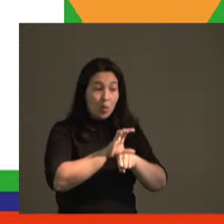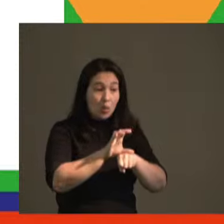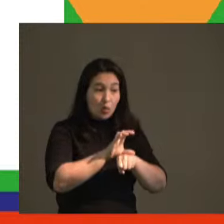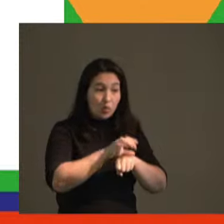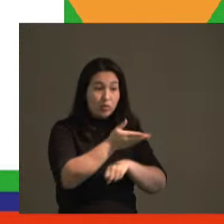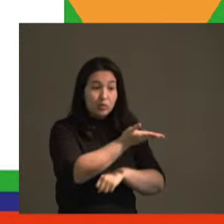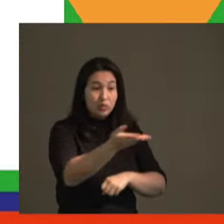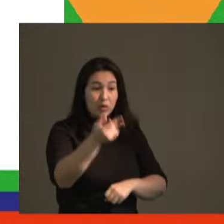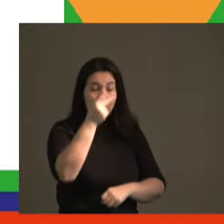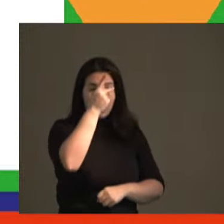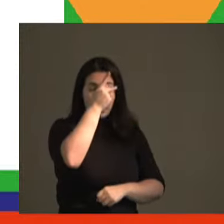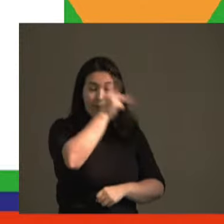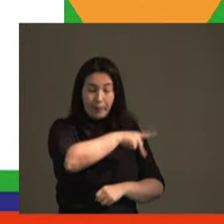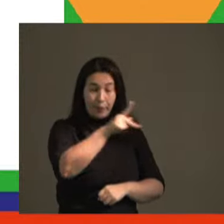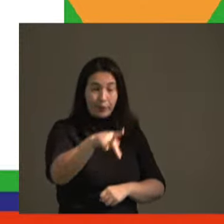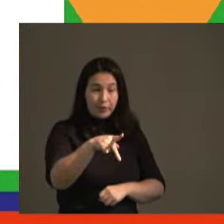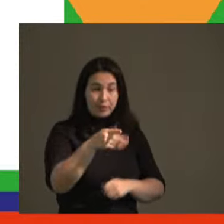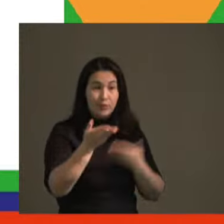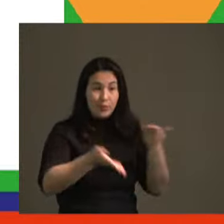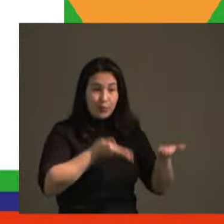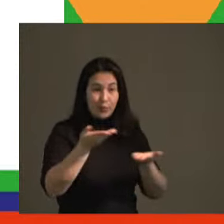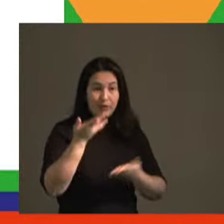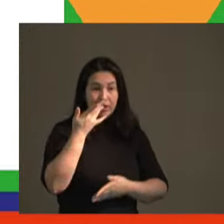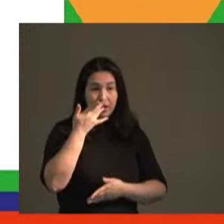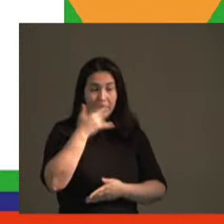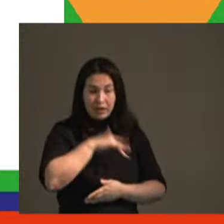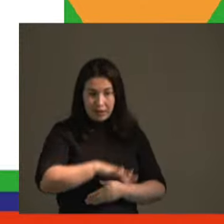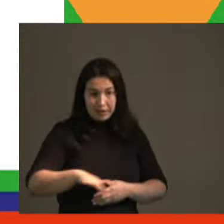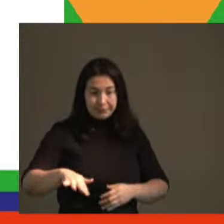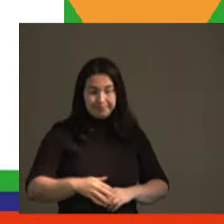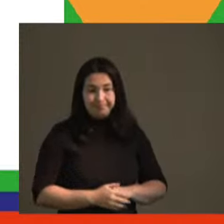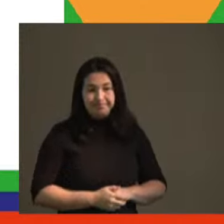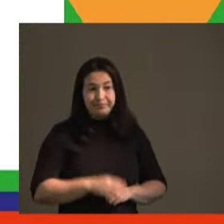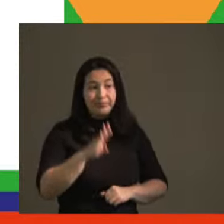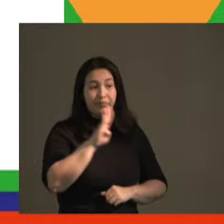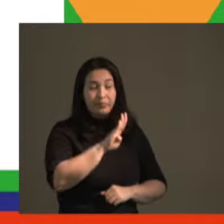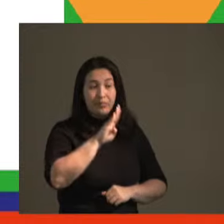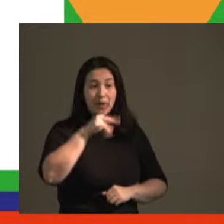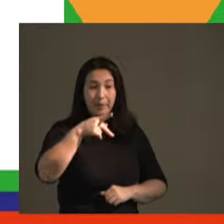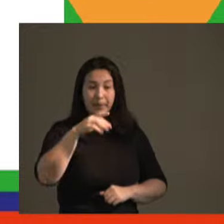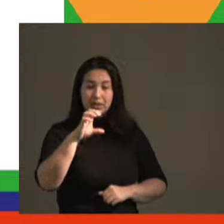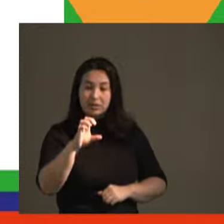para poder atender melhor essas crianças. Programa BPC na Escola,